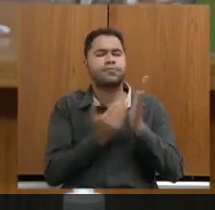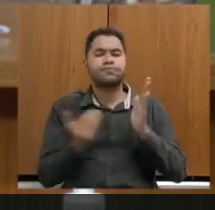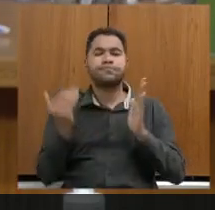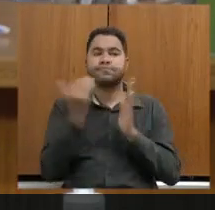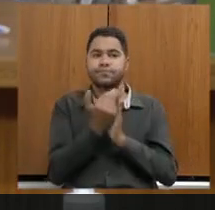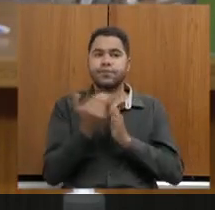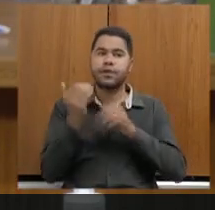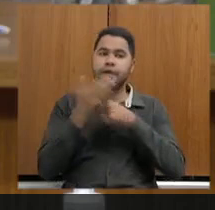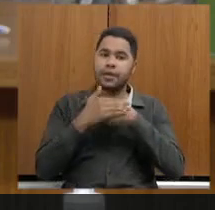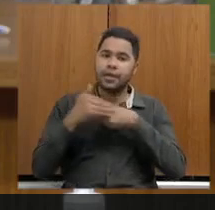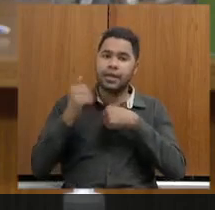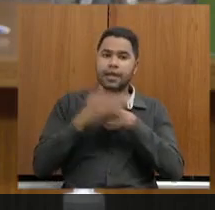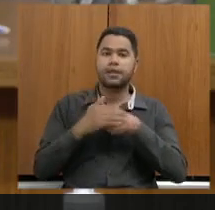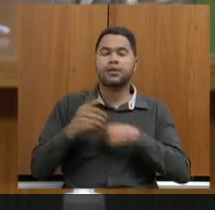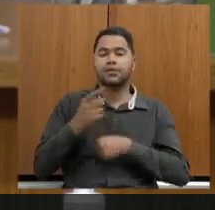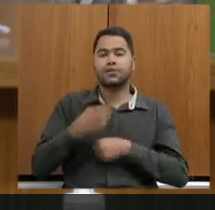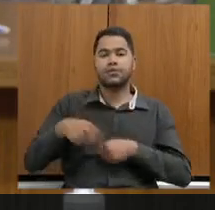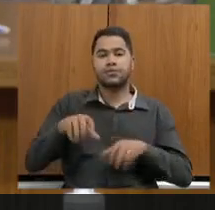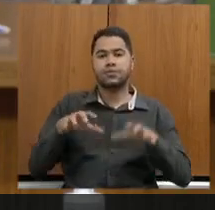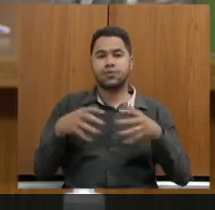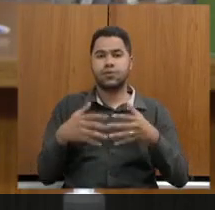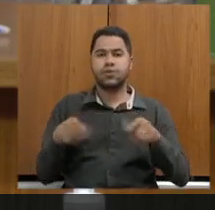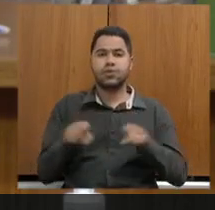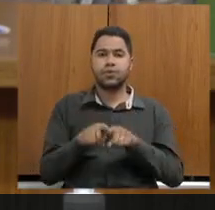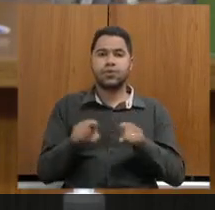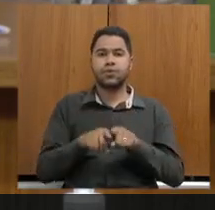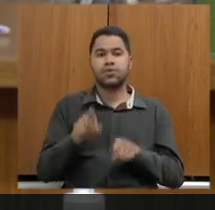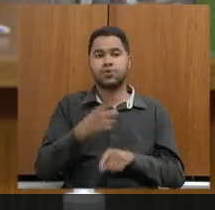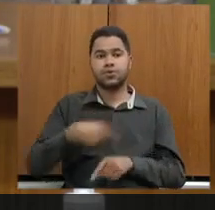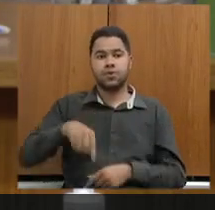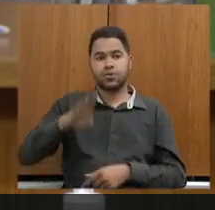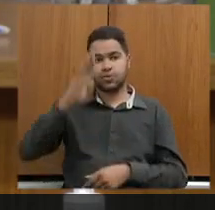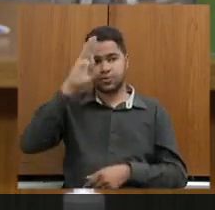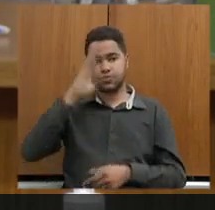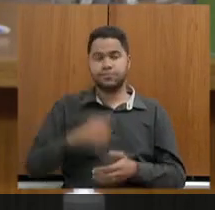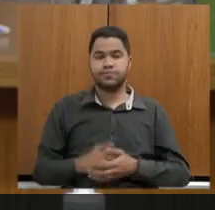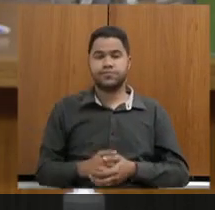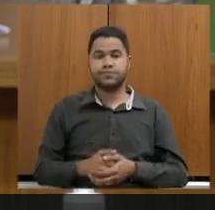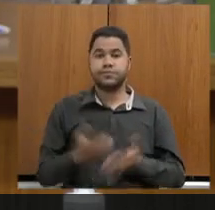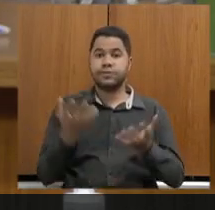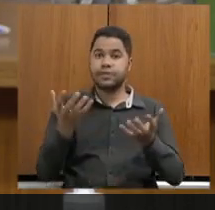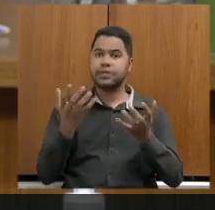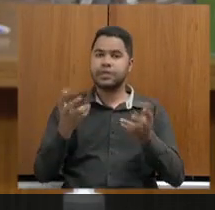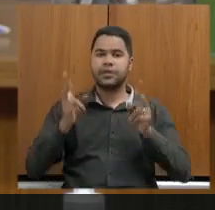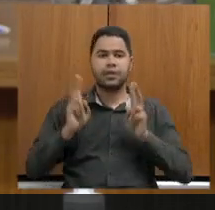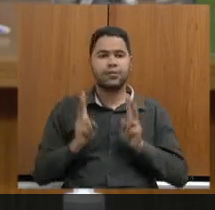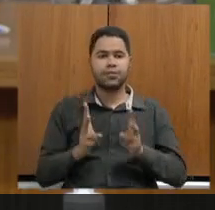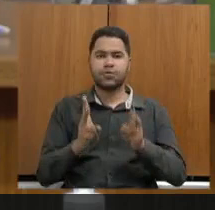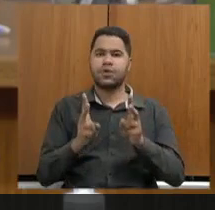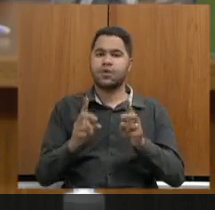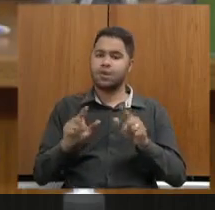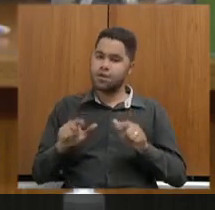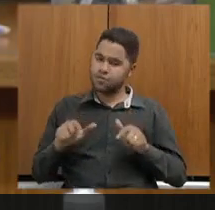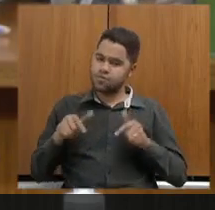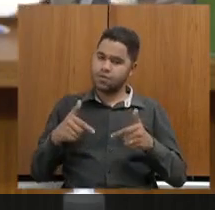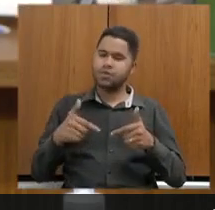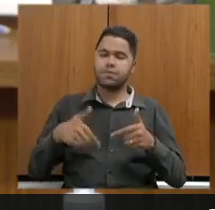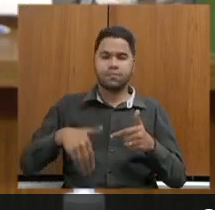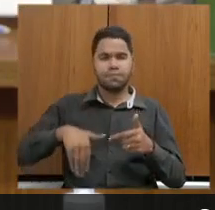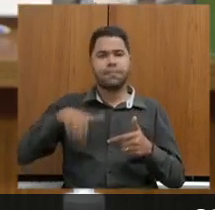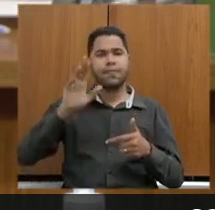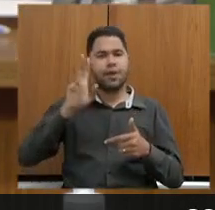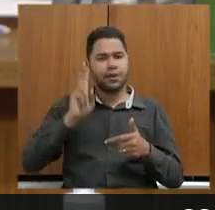máximo de carinho dessa nossa Corporação E dos nossos militares porque nós queremos sempre fazer mais